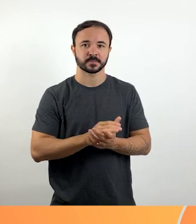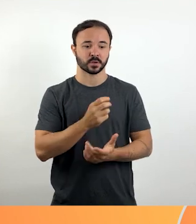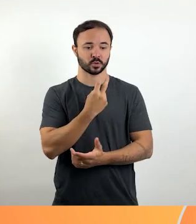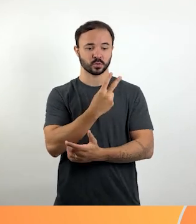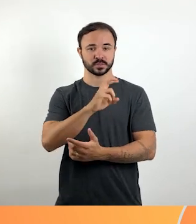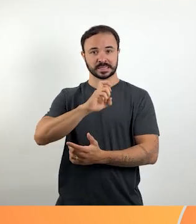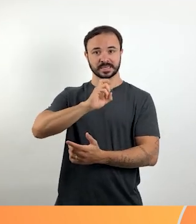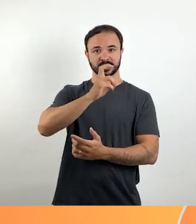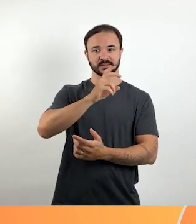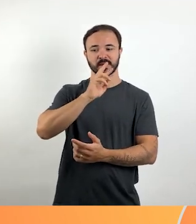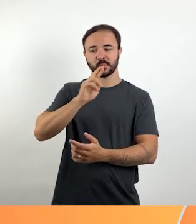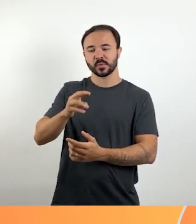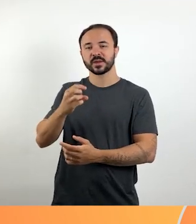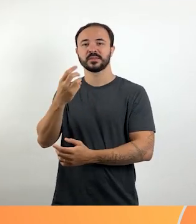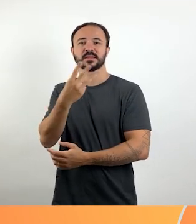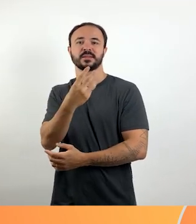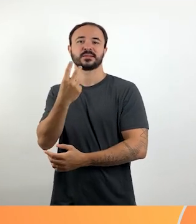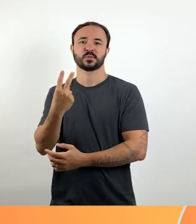32.